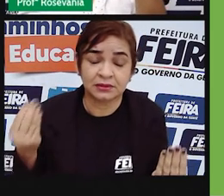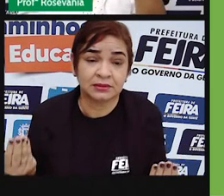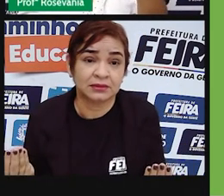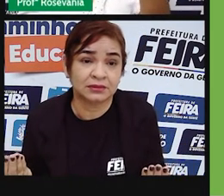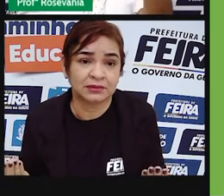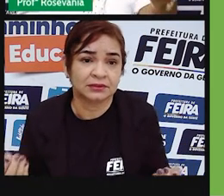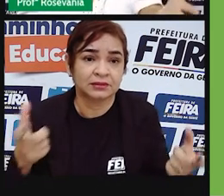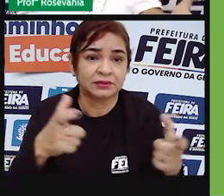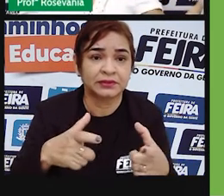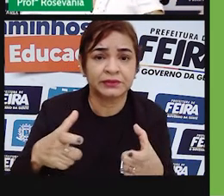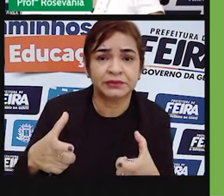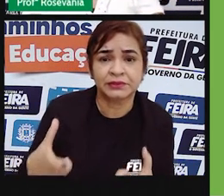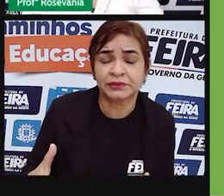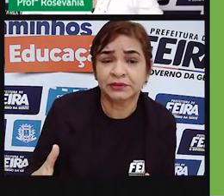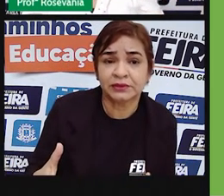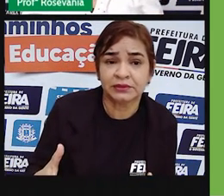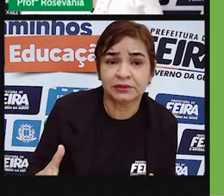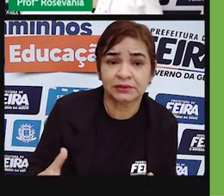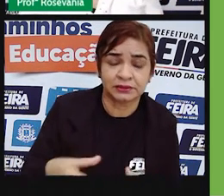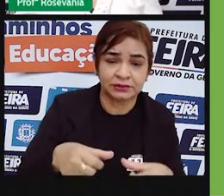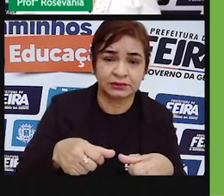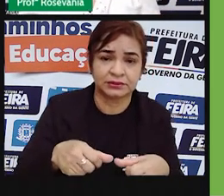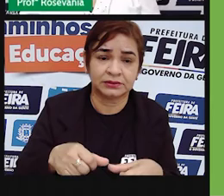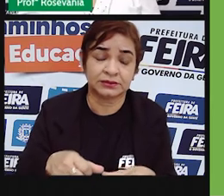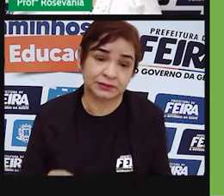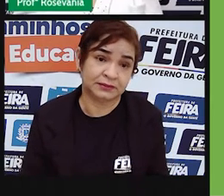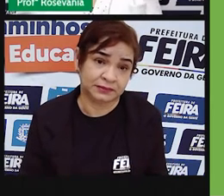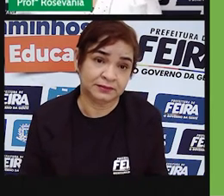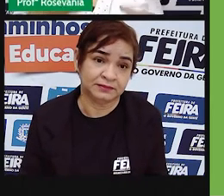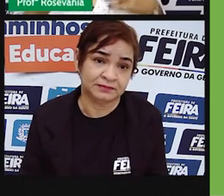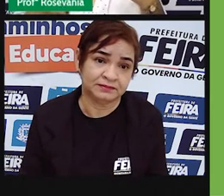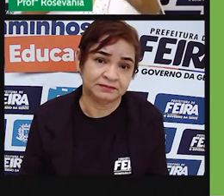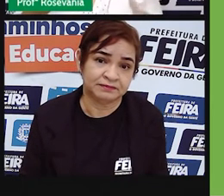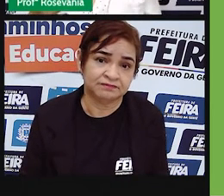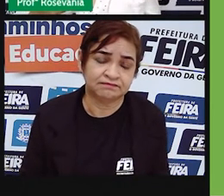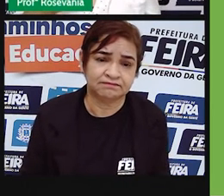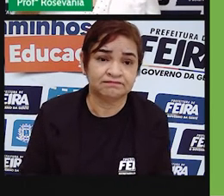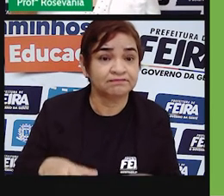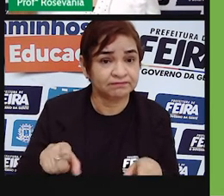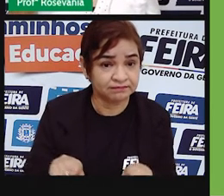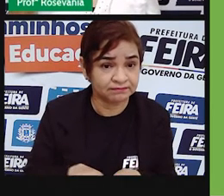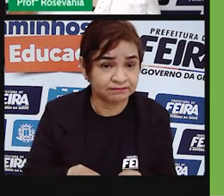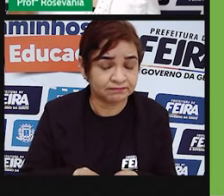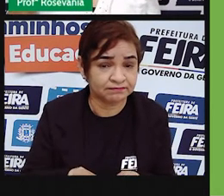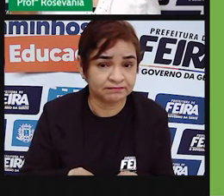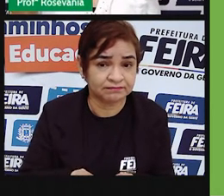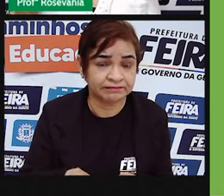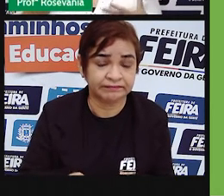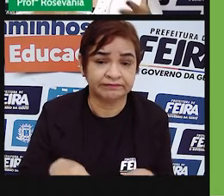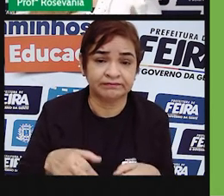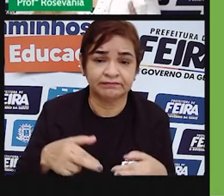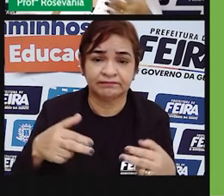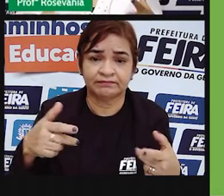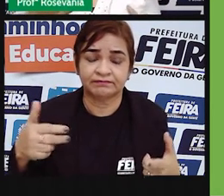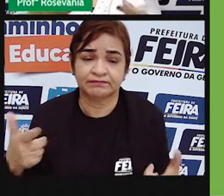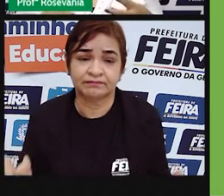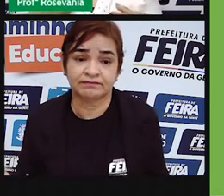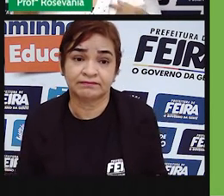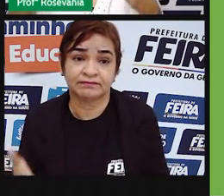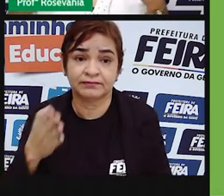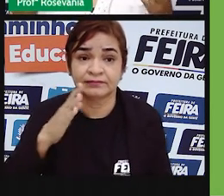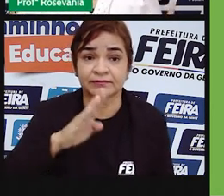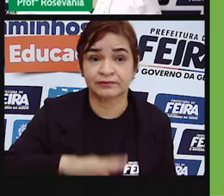bater você não sabe em que canto né Você conhece apoiar Quantas vezes você é ludibriado